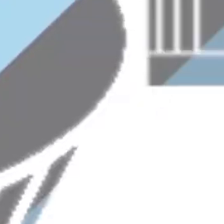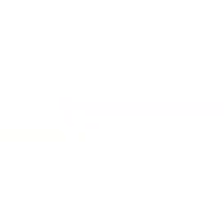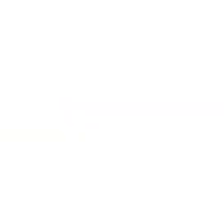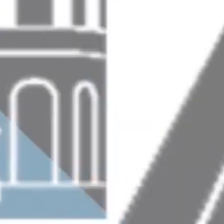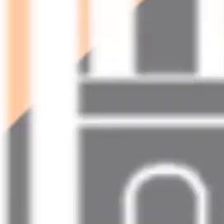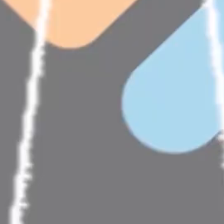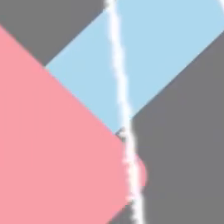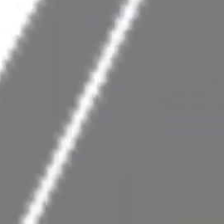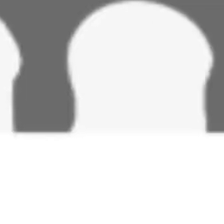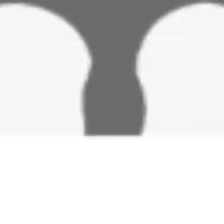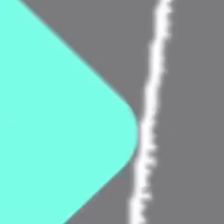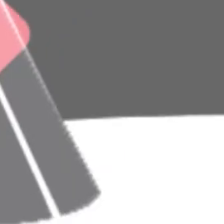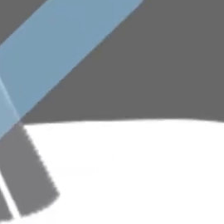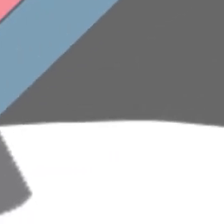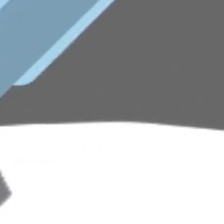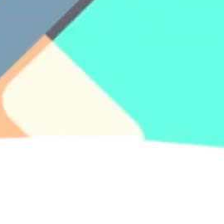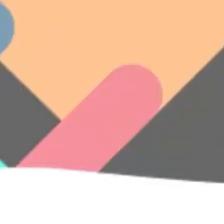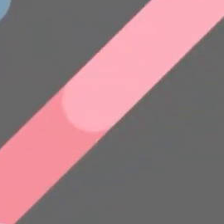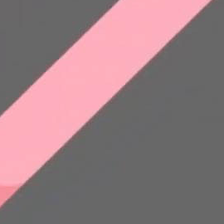Música